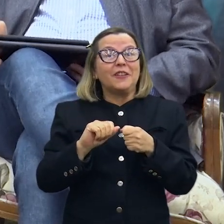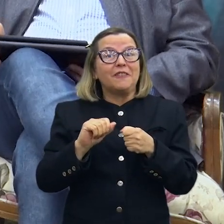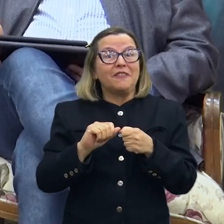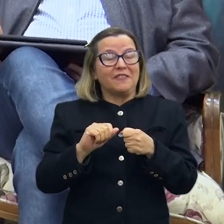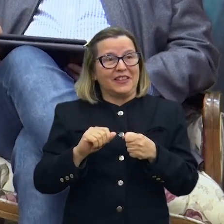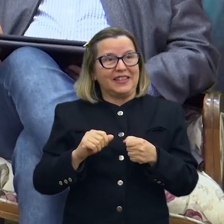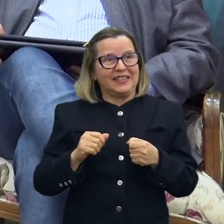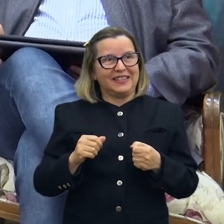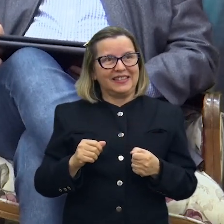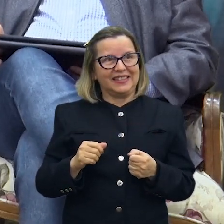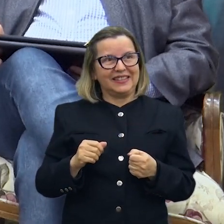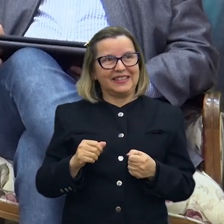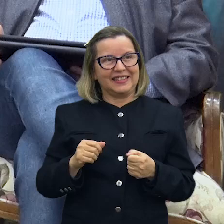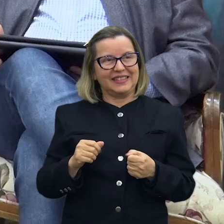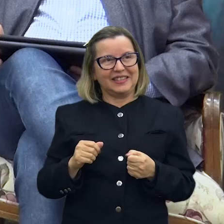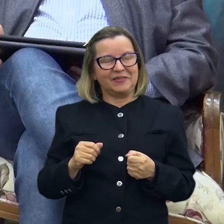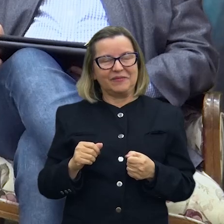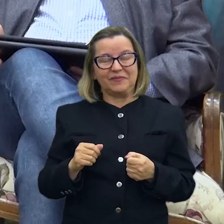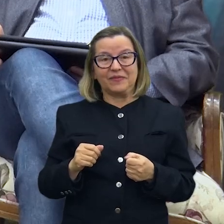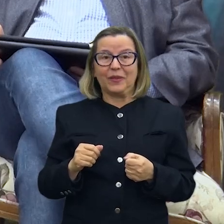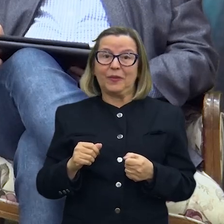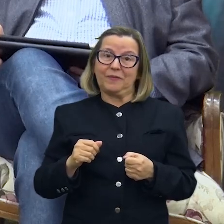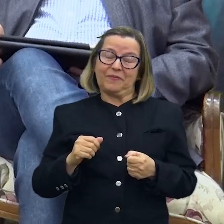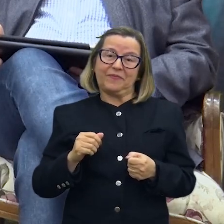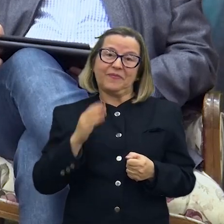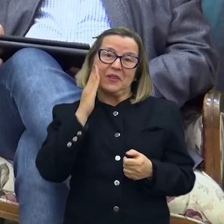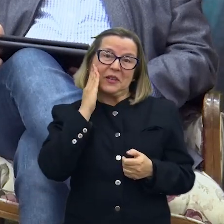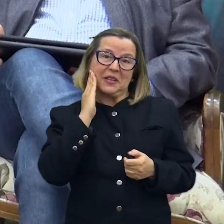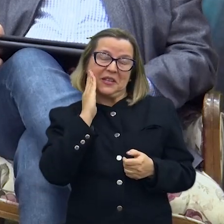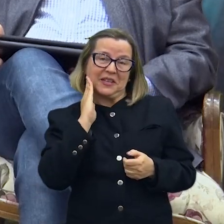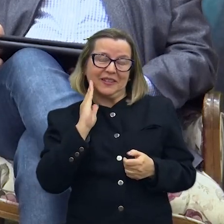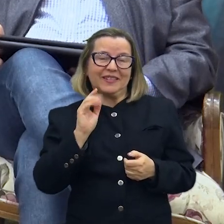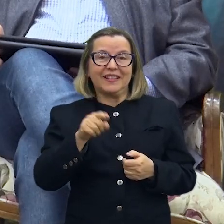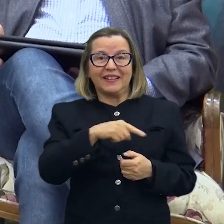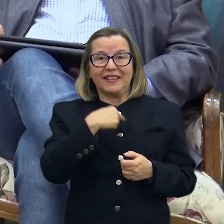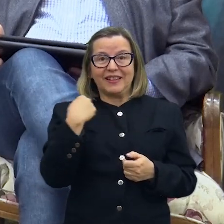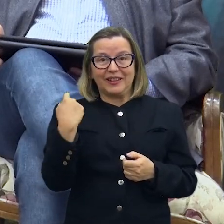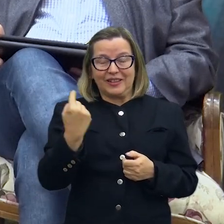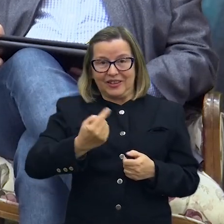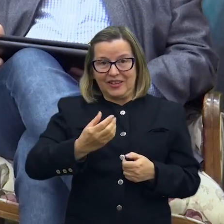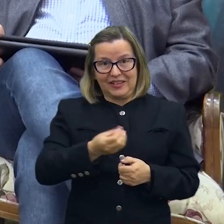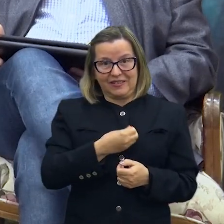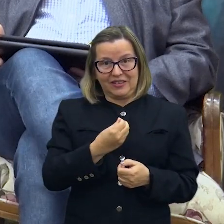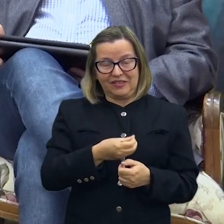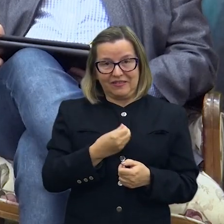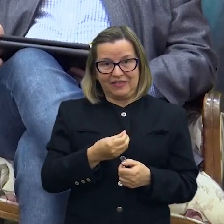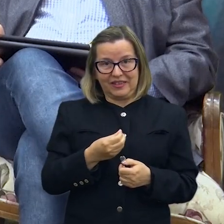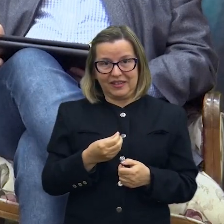dias? Olha, querido, nós estamos numa situação